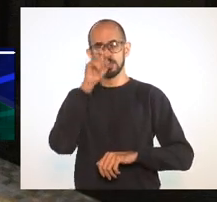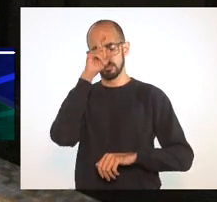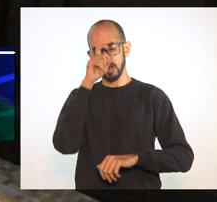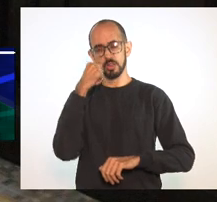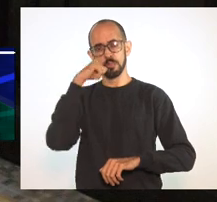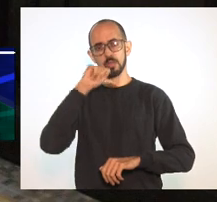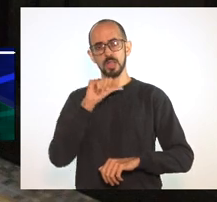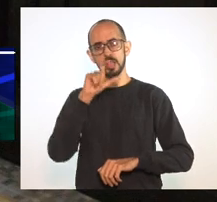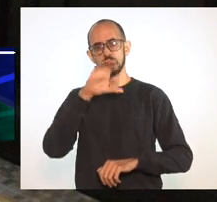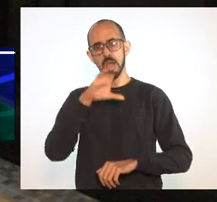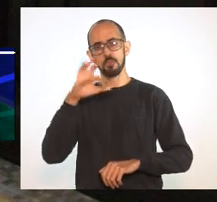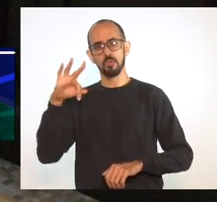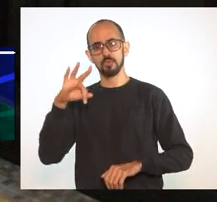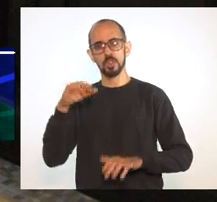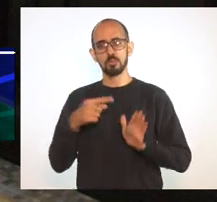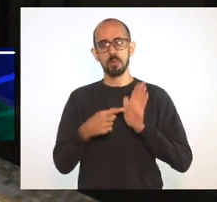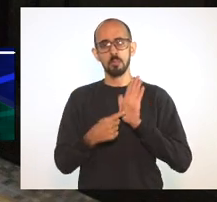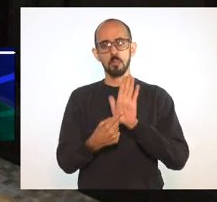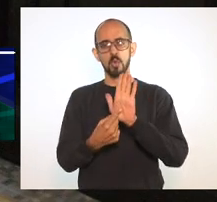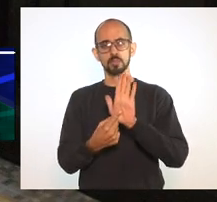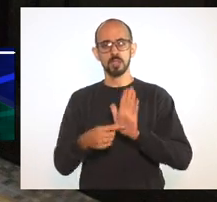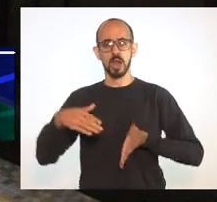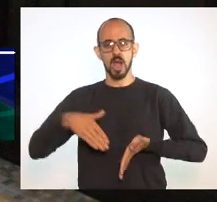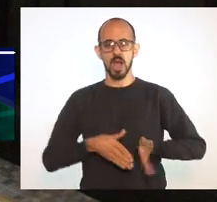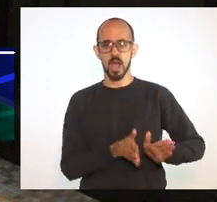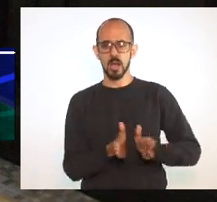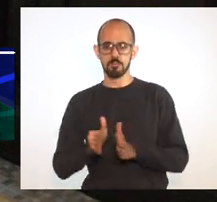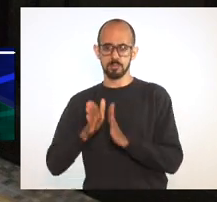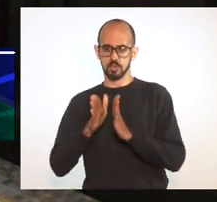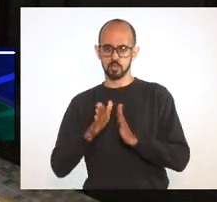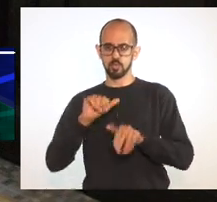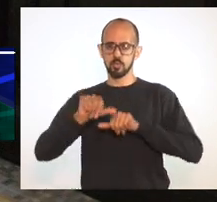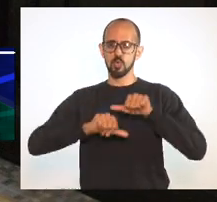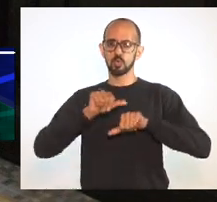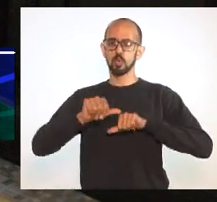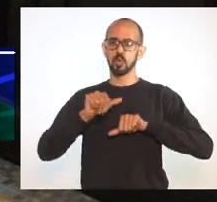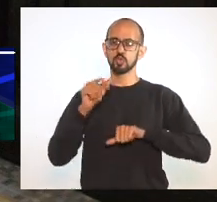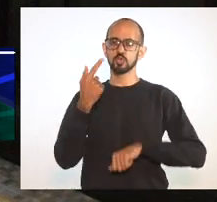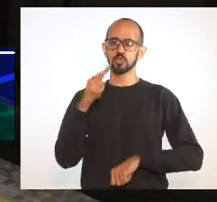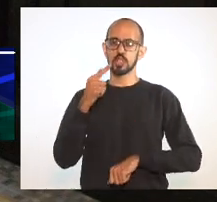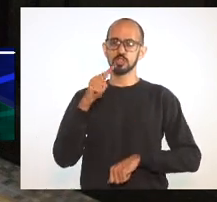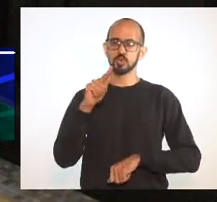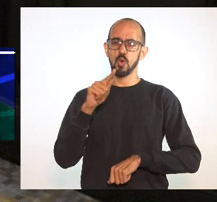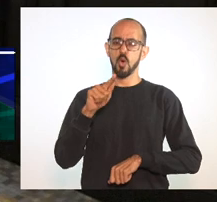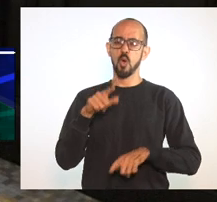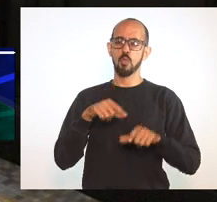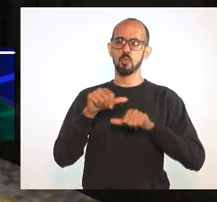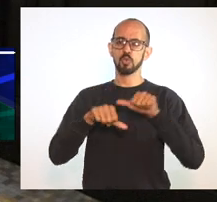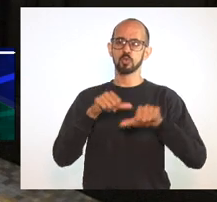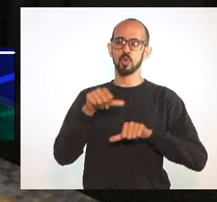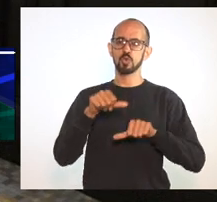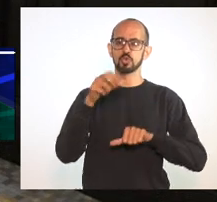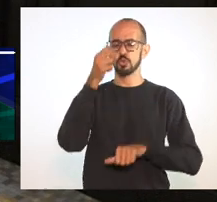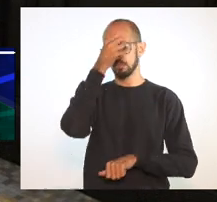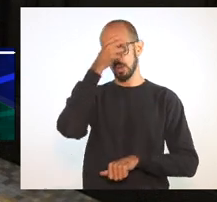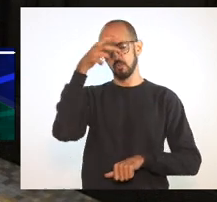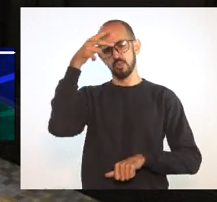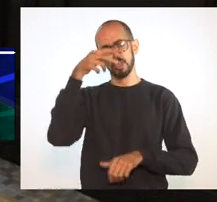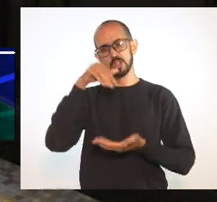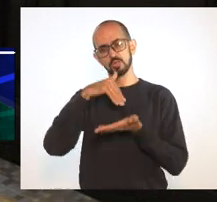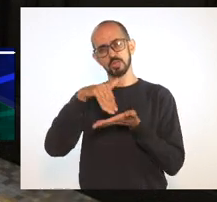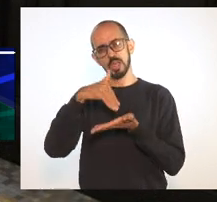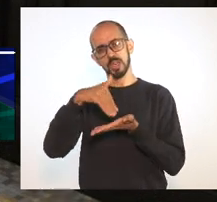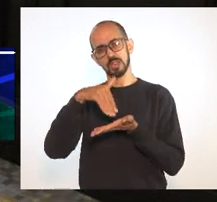apontar possíveis caminhos, né? Mudou-se a gestão, mudou-se o prefeito, mudou-se o